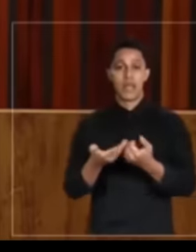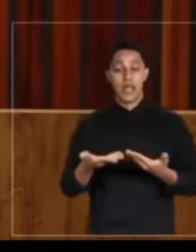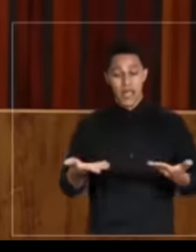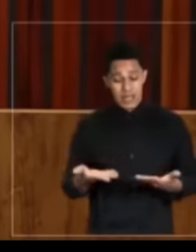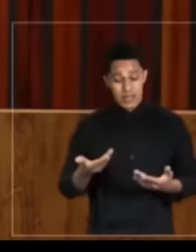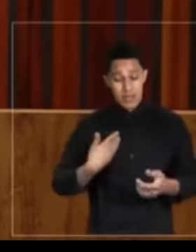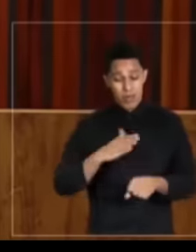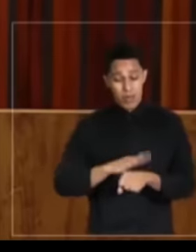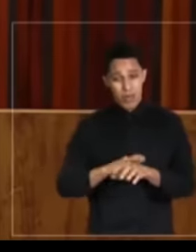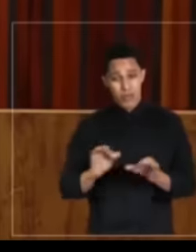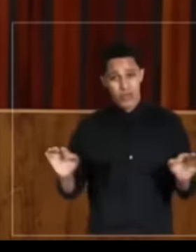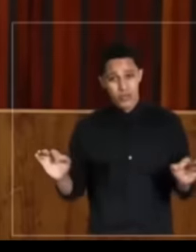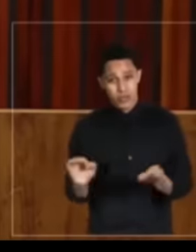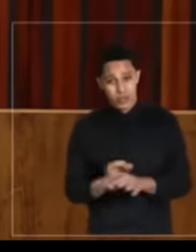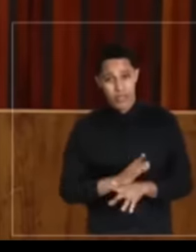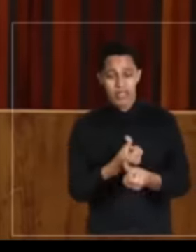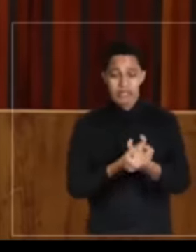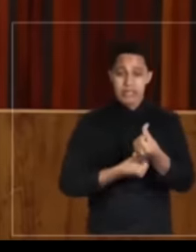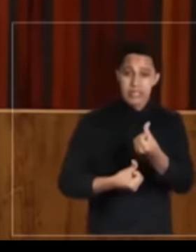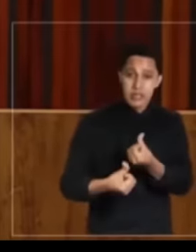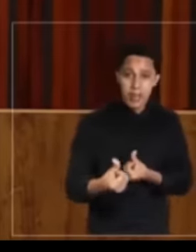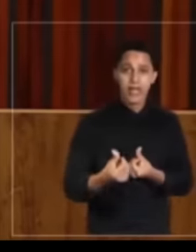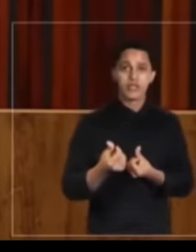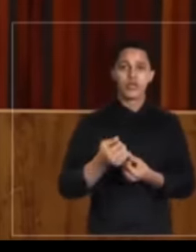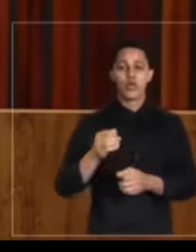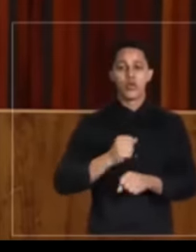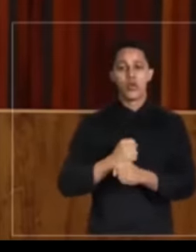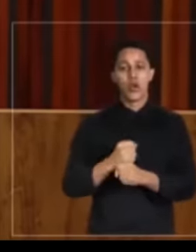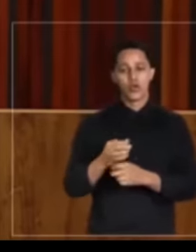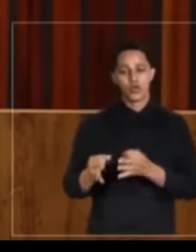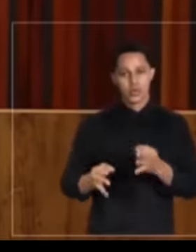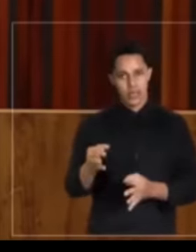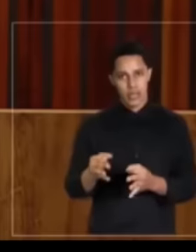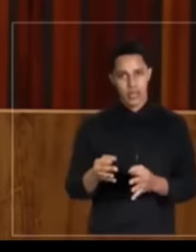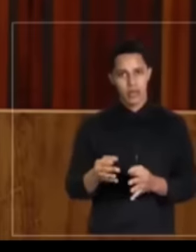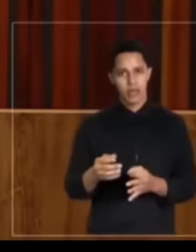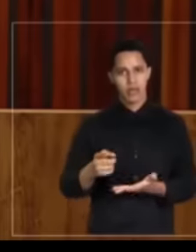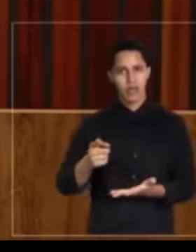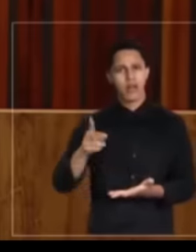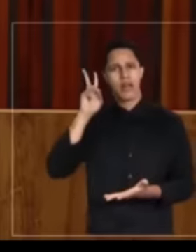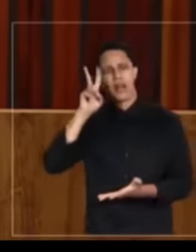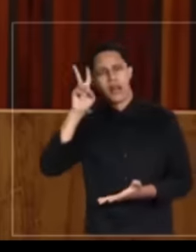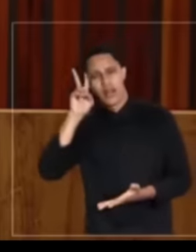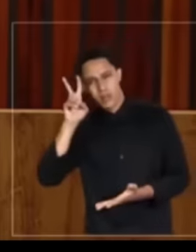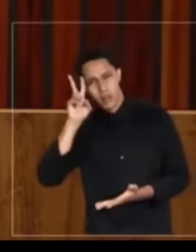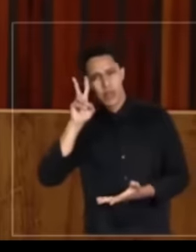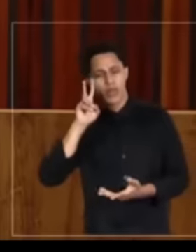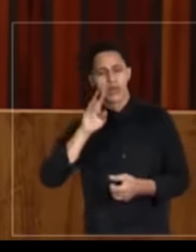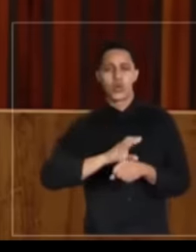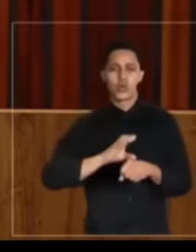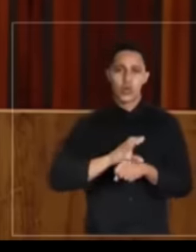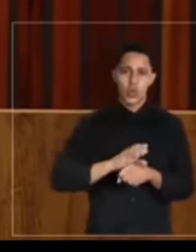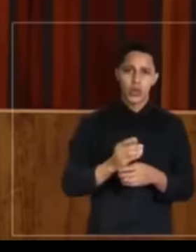o então chefe da casa civil dizer que seria iniciado pelo governo a iniciada pelo governo